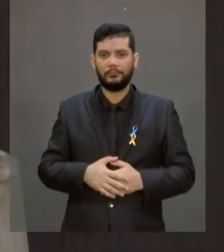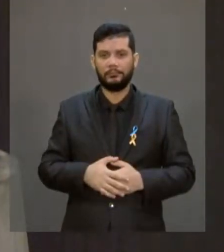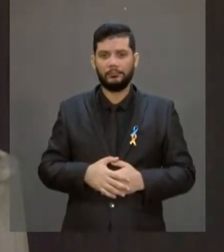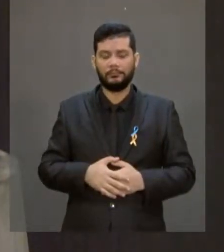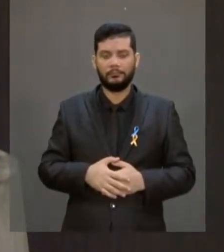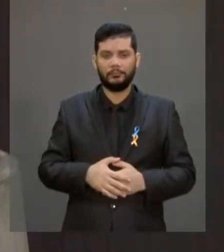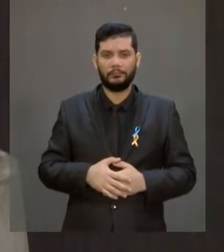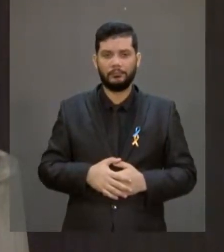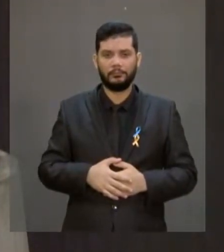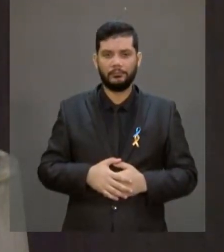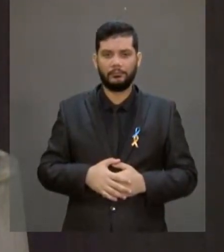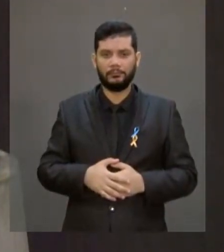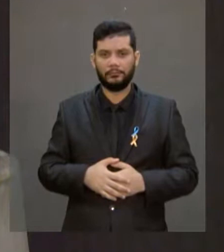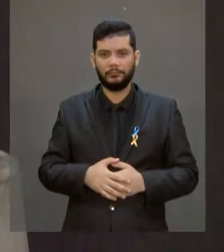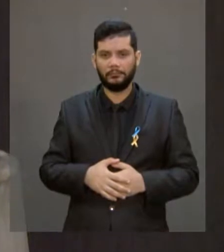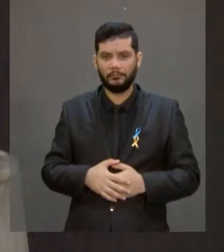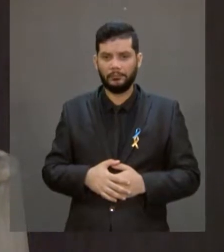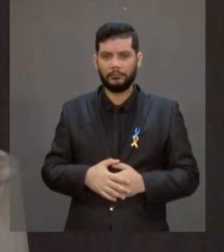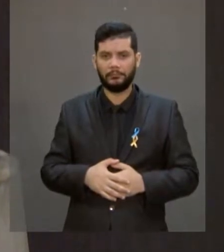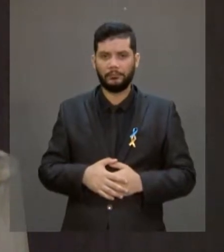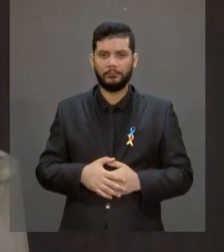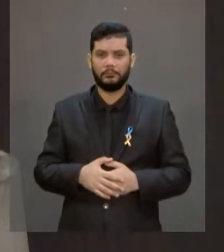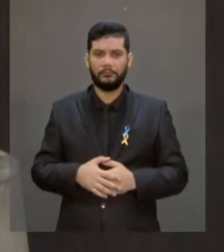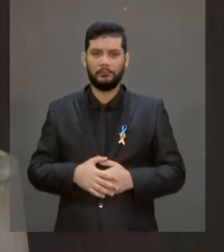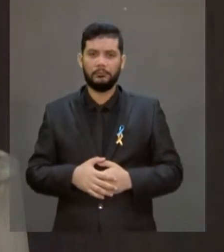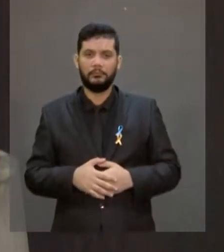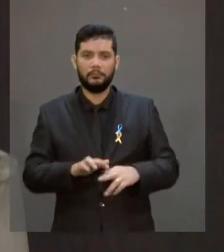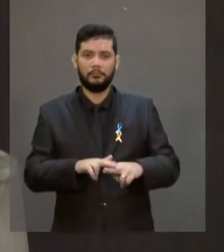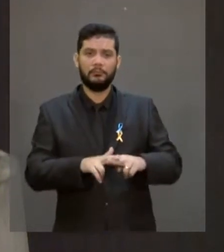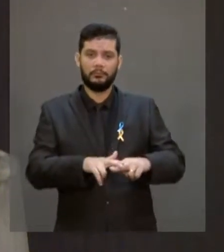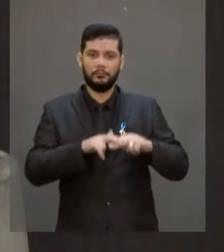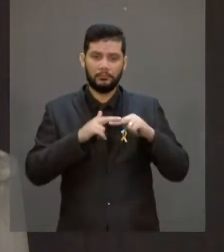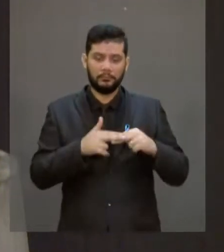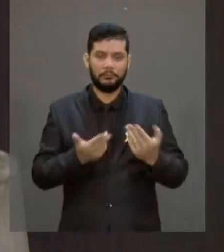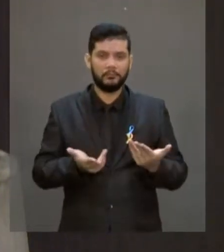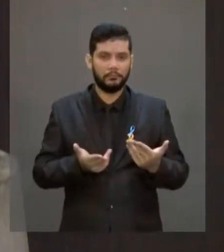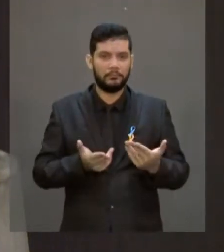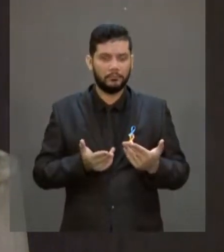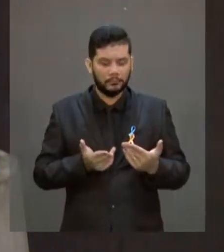militar. Tanto o é que a própria corporação